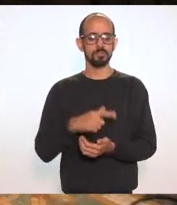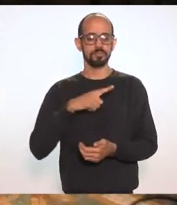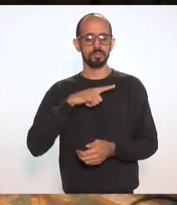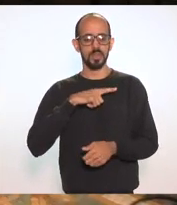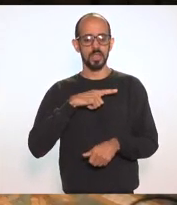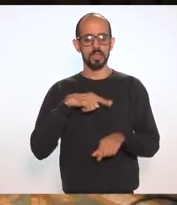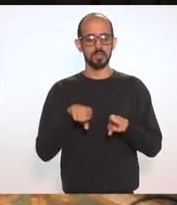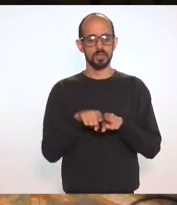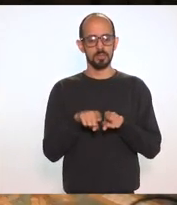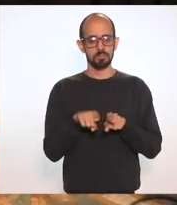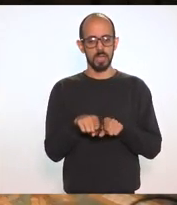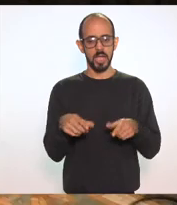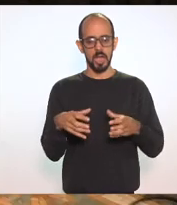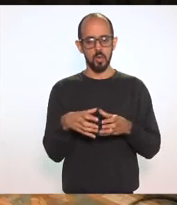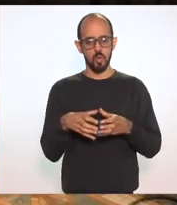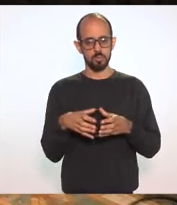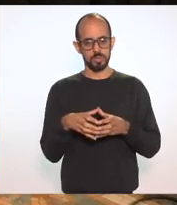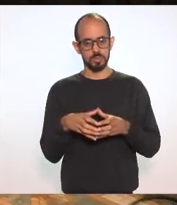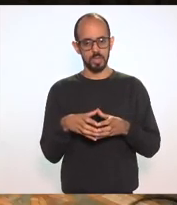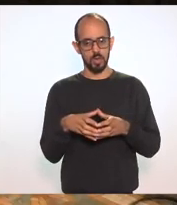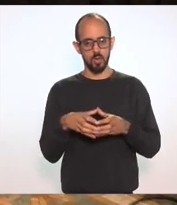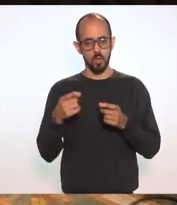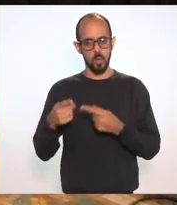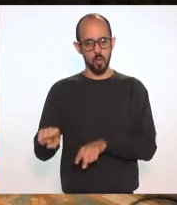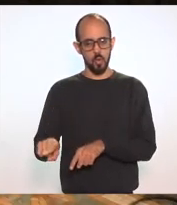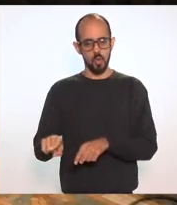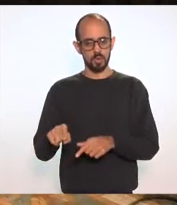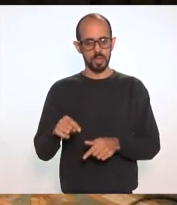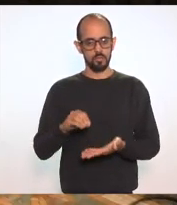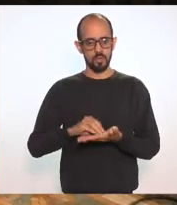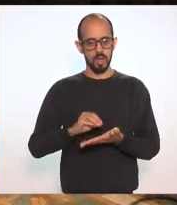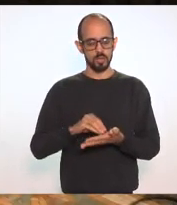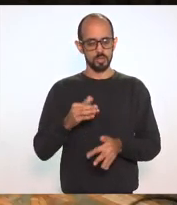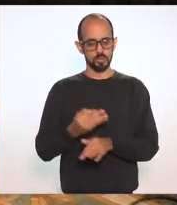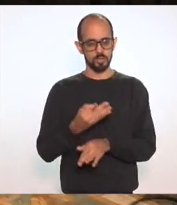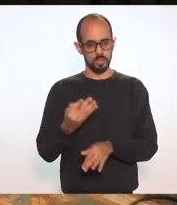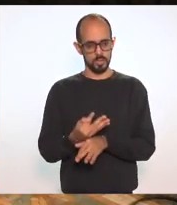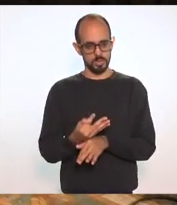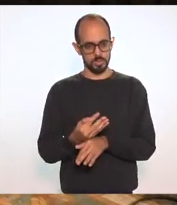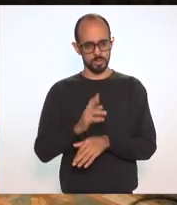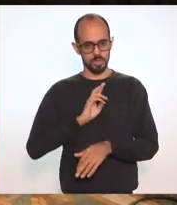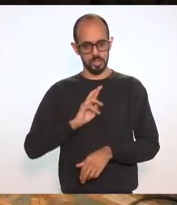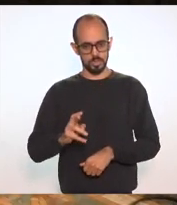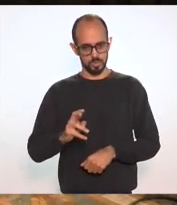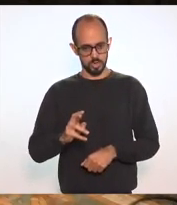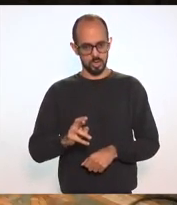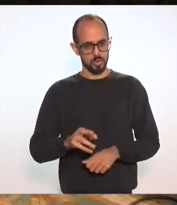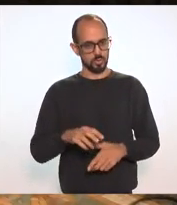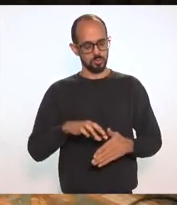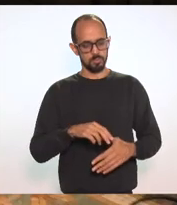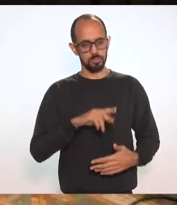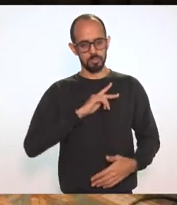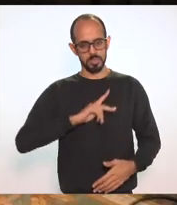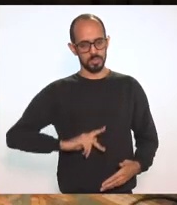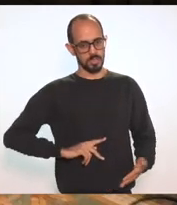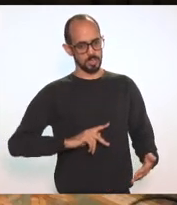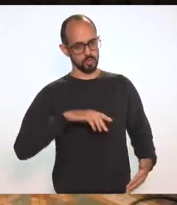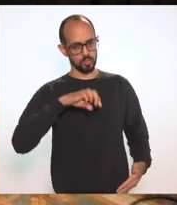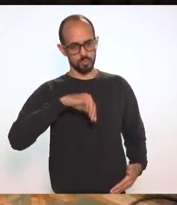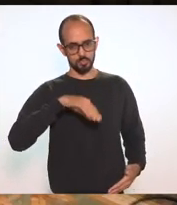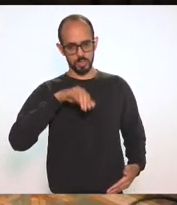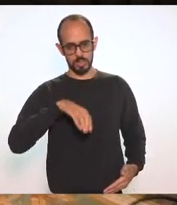a comissão de combate à intolerância religiosa presidida pelo meu querido decano Carlos Mink, mas também